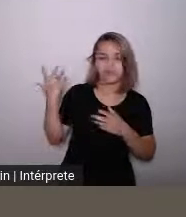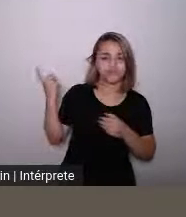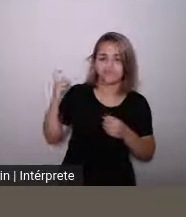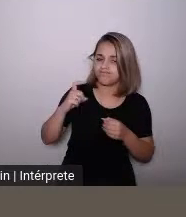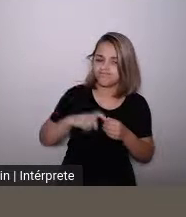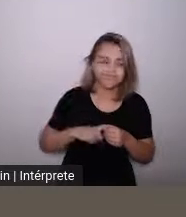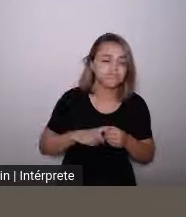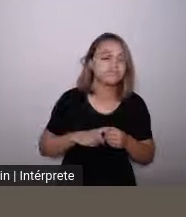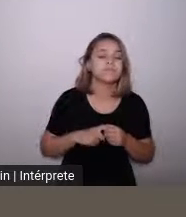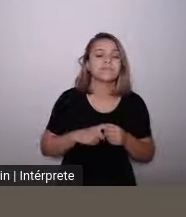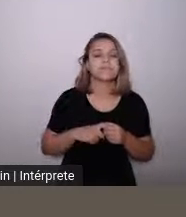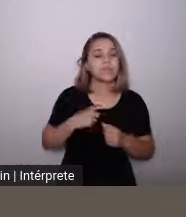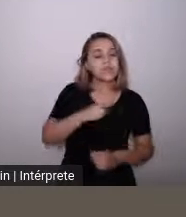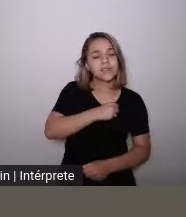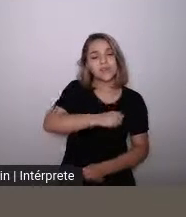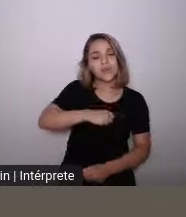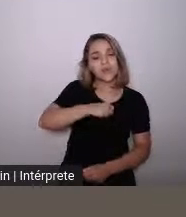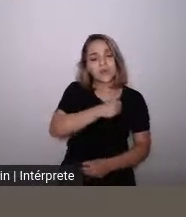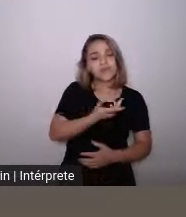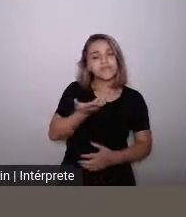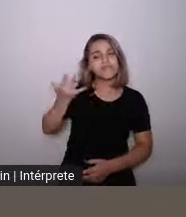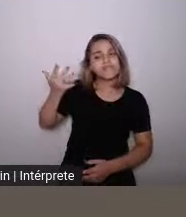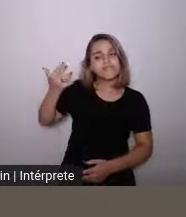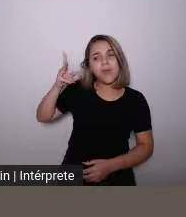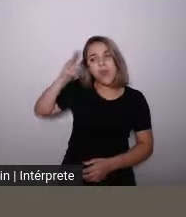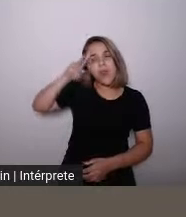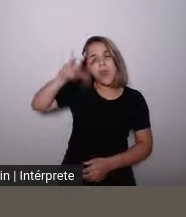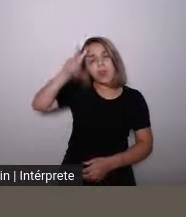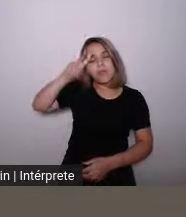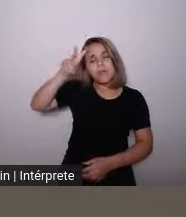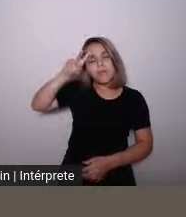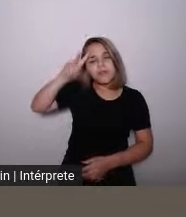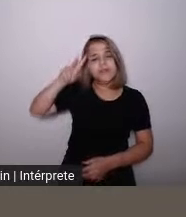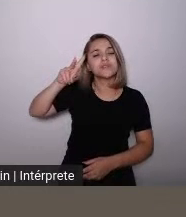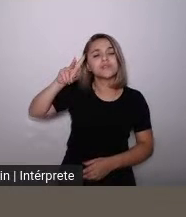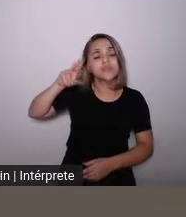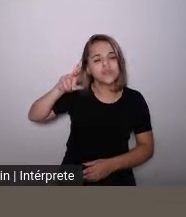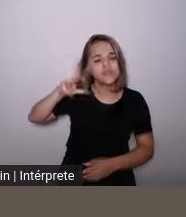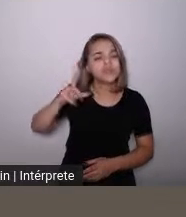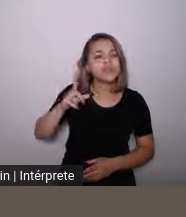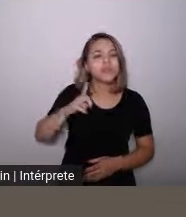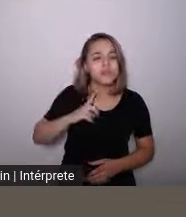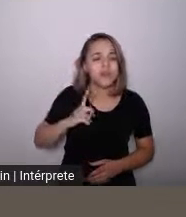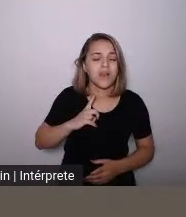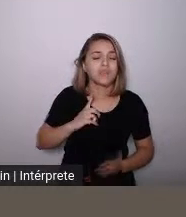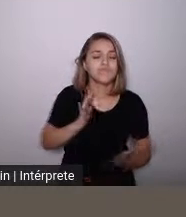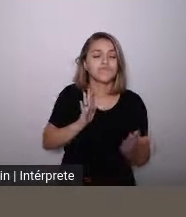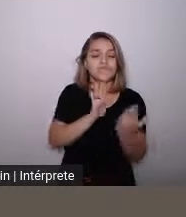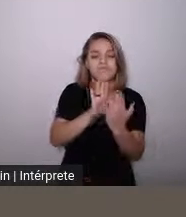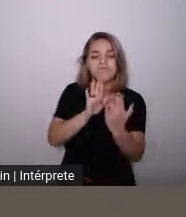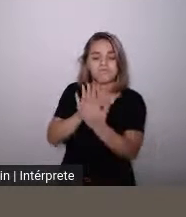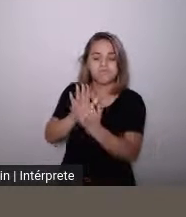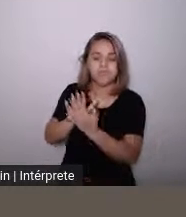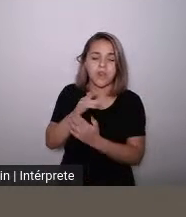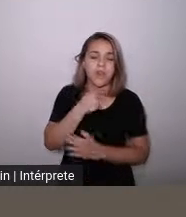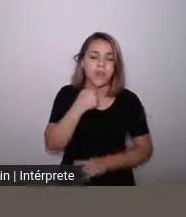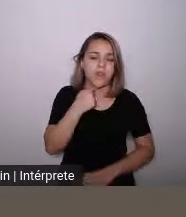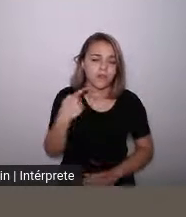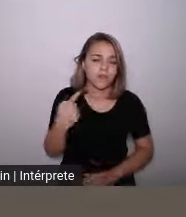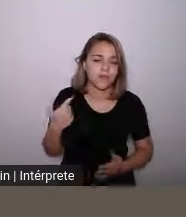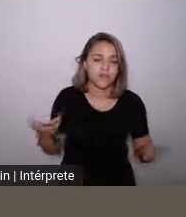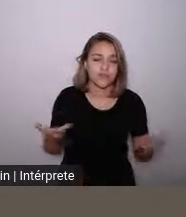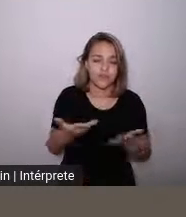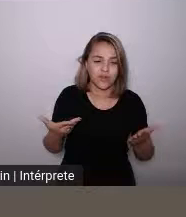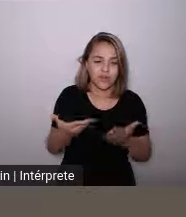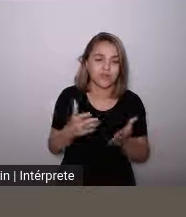nostalgia do passado, um refúgio na lembrança, mas um constante corpo a corpo com a morte no presente. Um viver marcado pelo tempo,